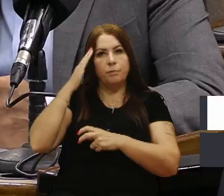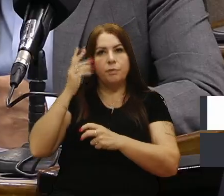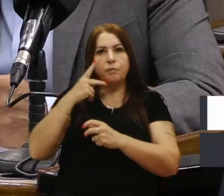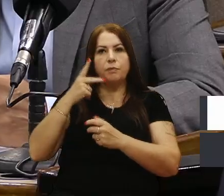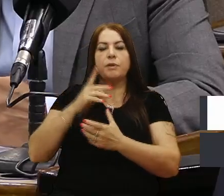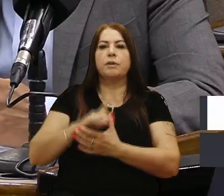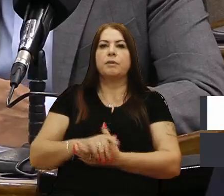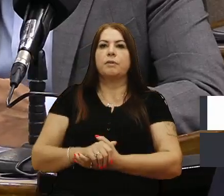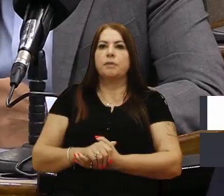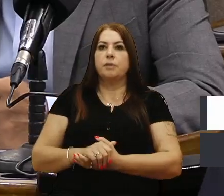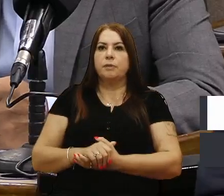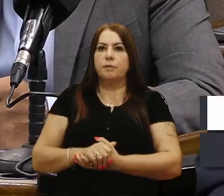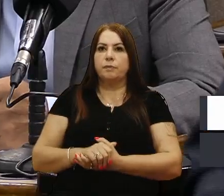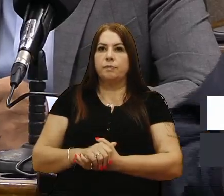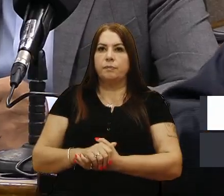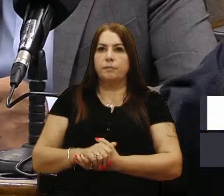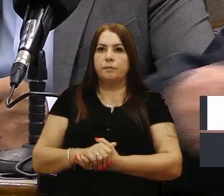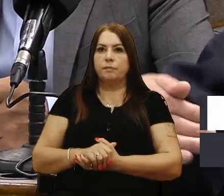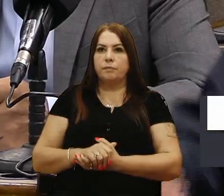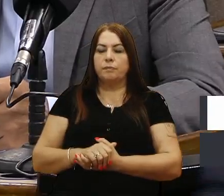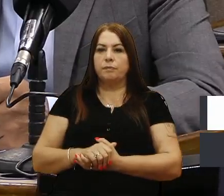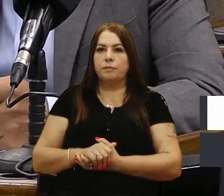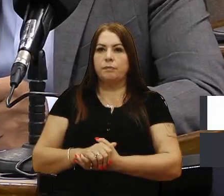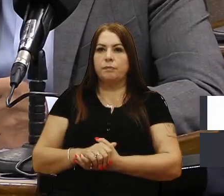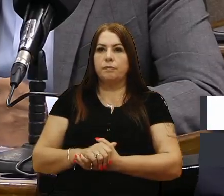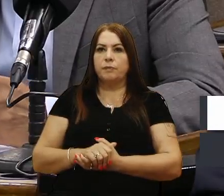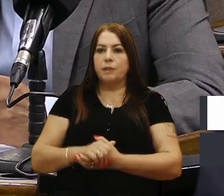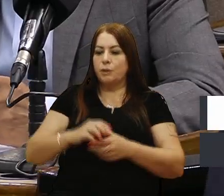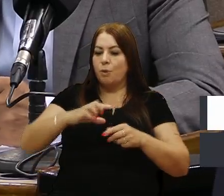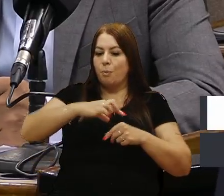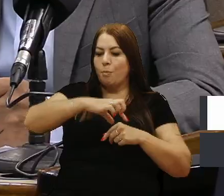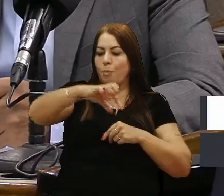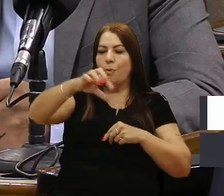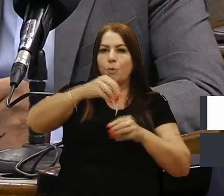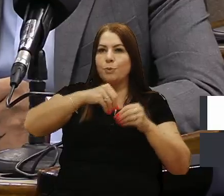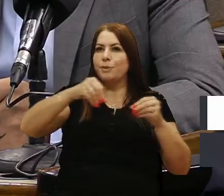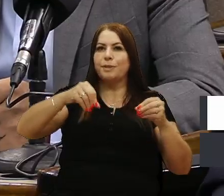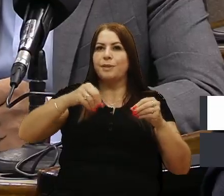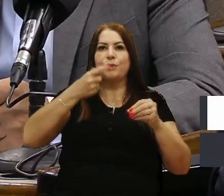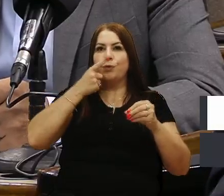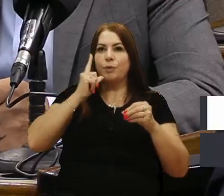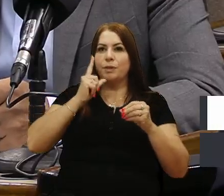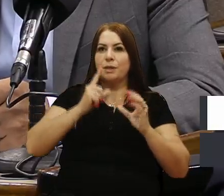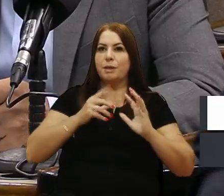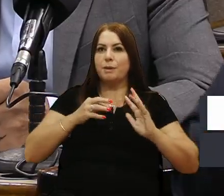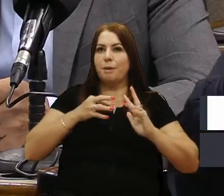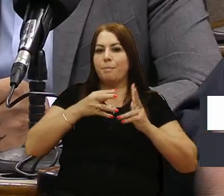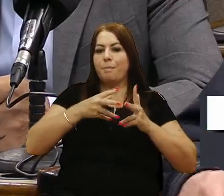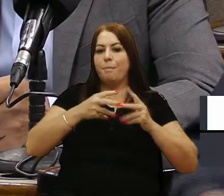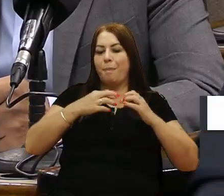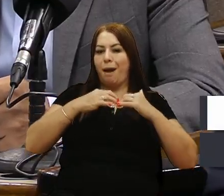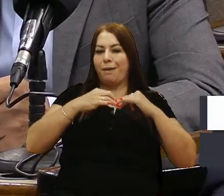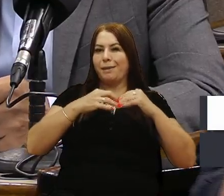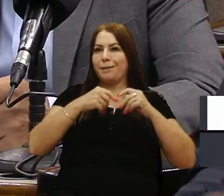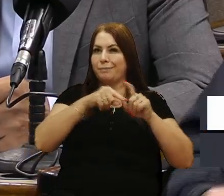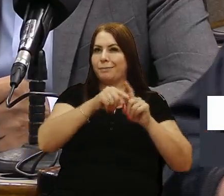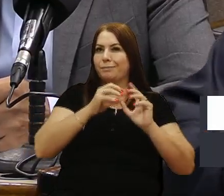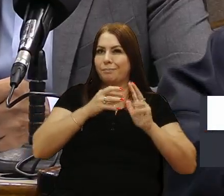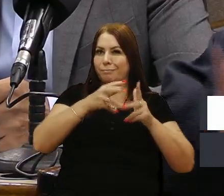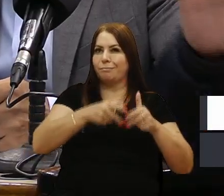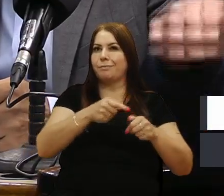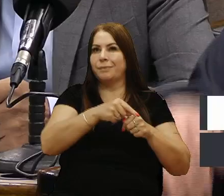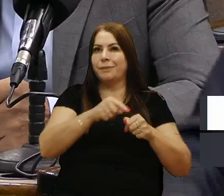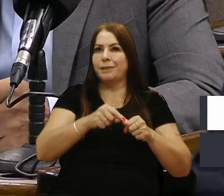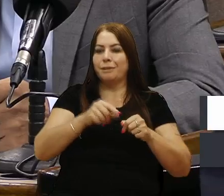estou falando, só os retalhos de terra onde não entrava a máquina. Então a gente plantava ali naqueles